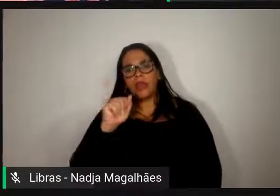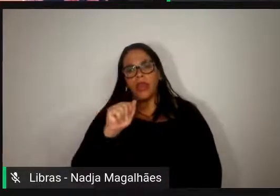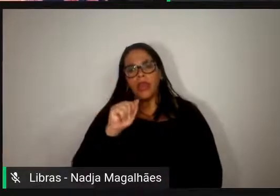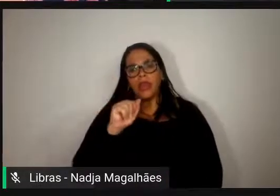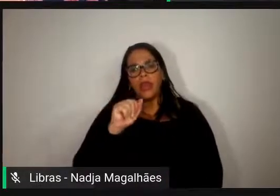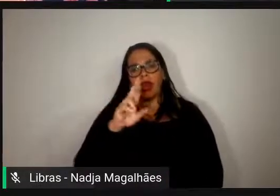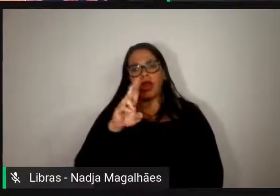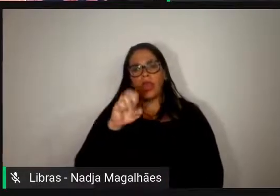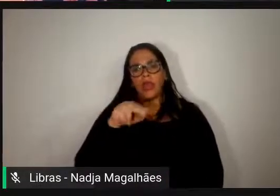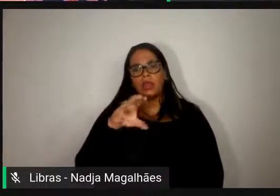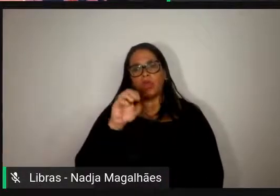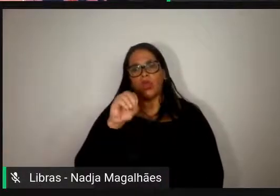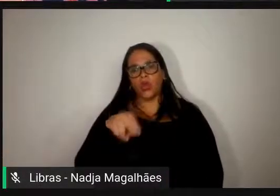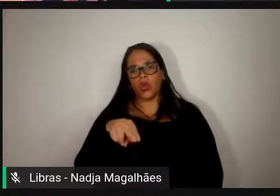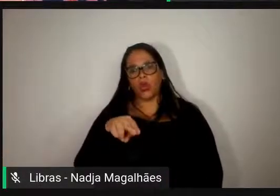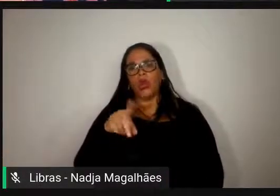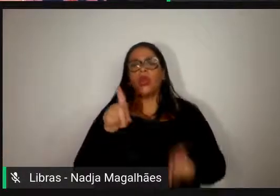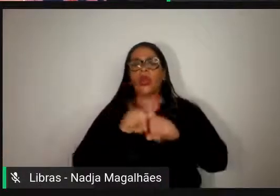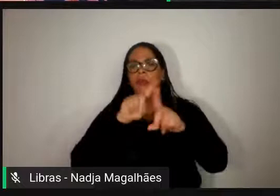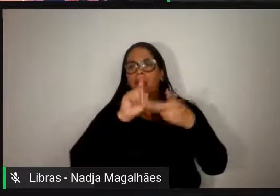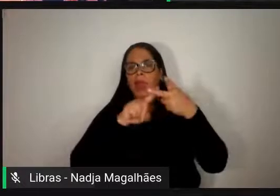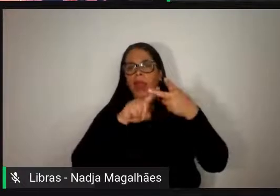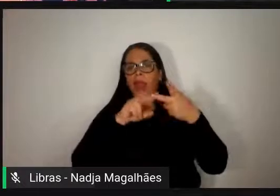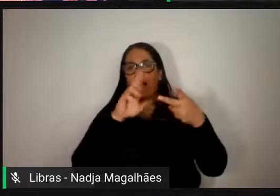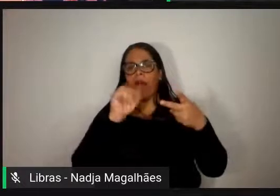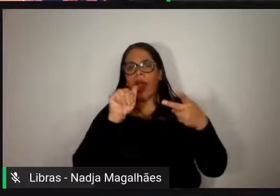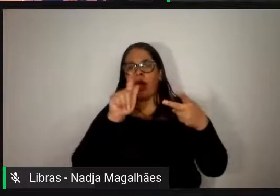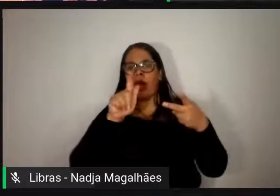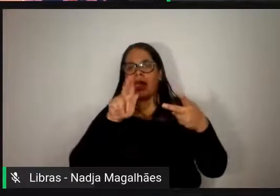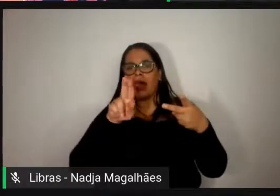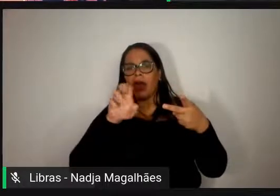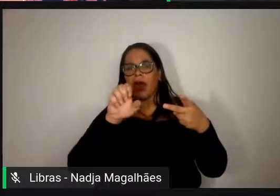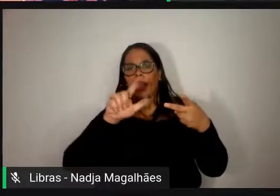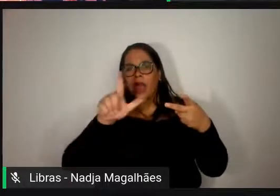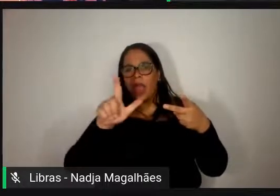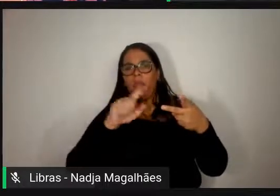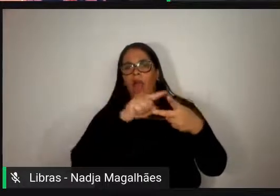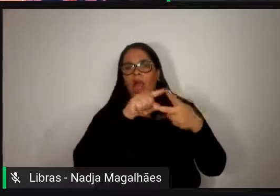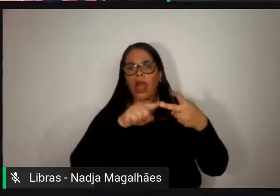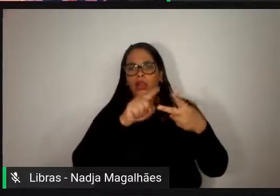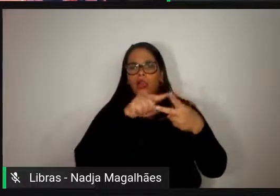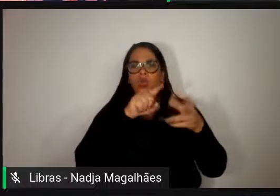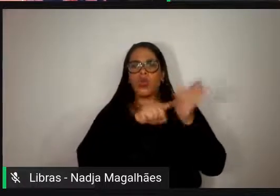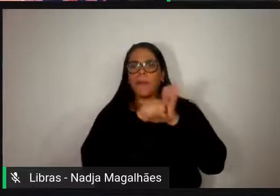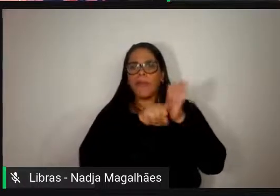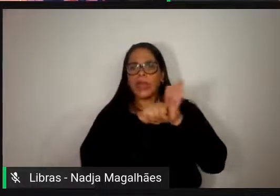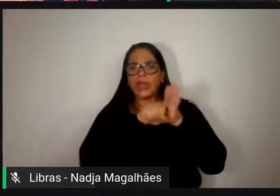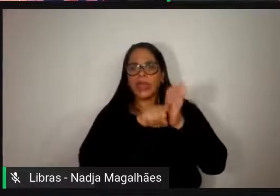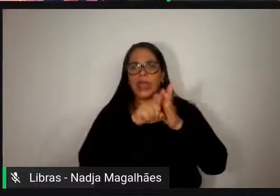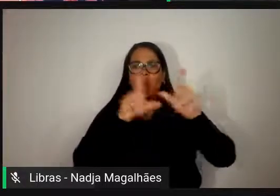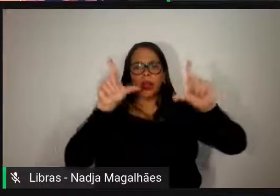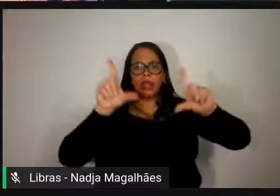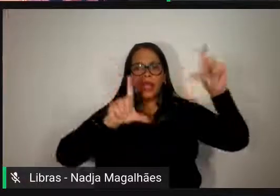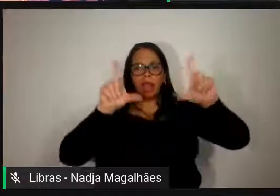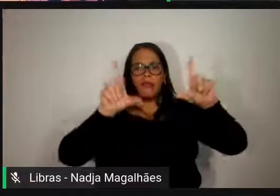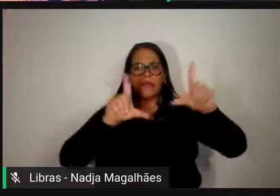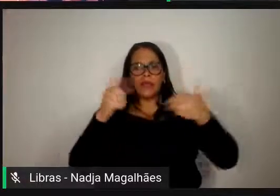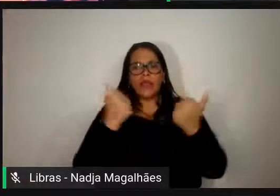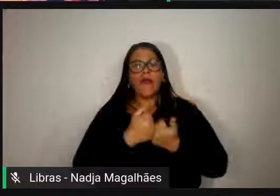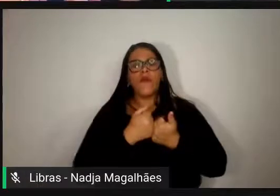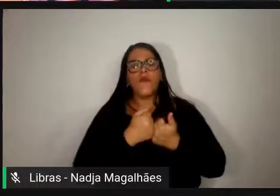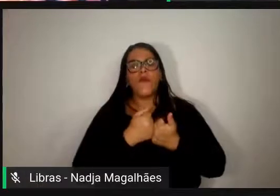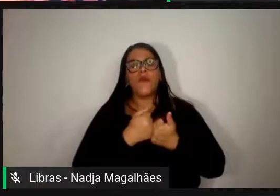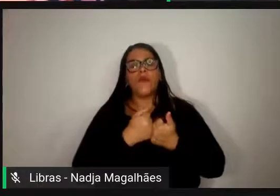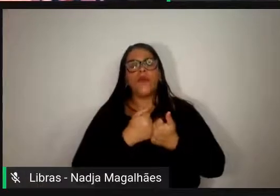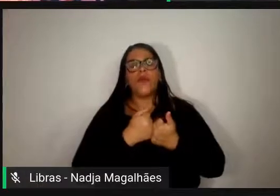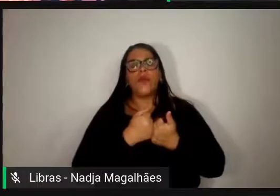e a Raquel Barreto, que foram outras duas pesquisadoras que também trataram de TV legislativa e acabaram passando também pelas transmissões de